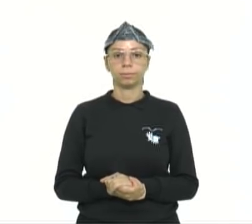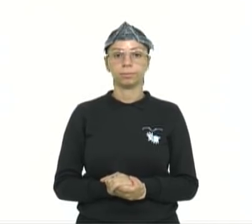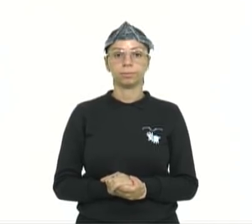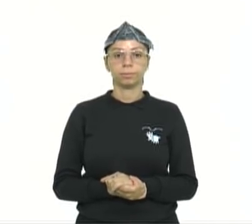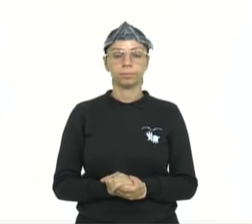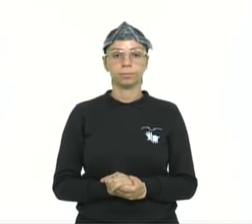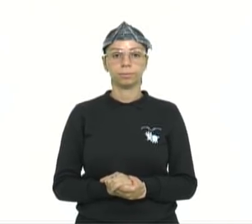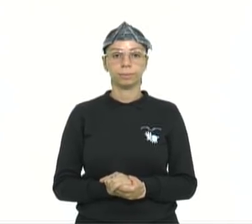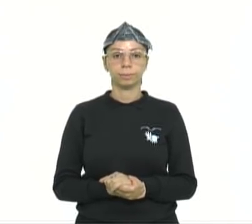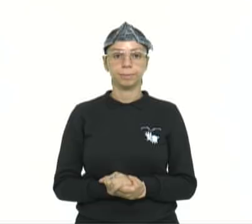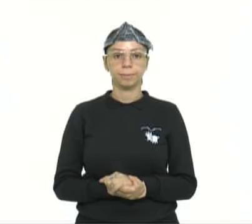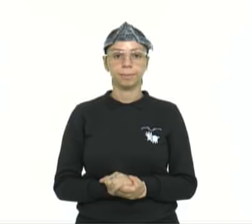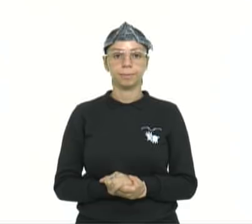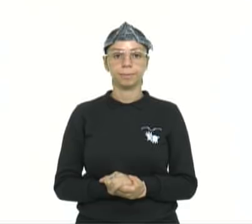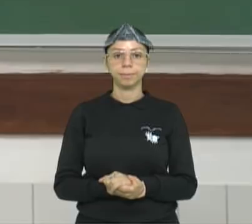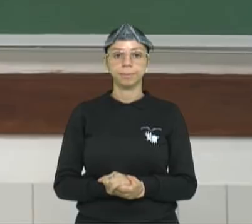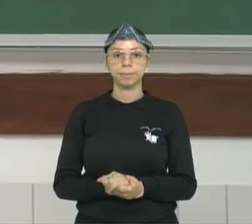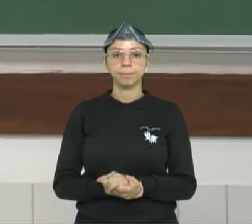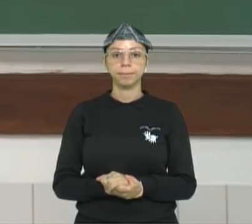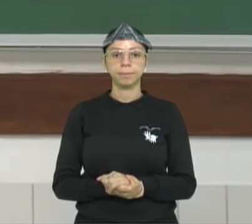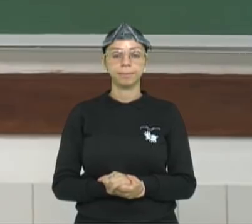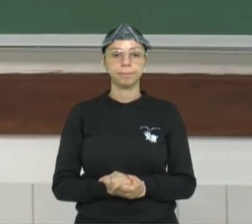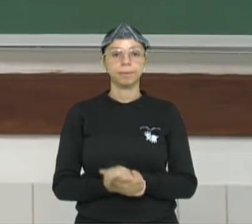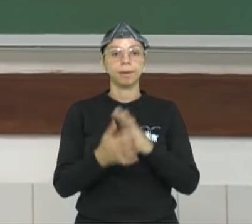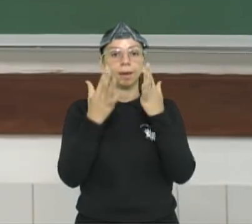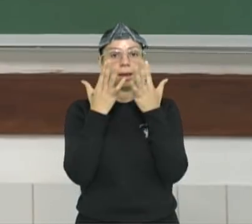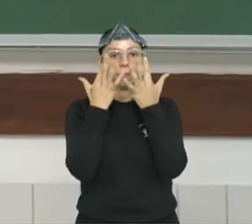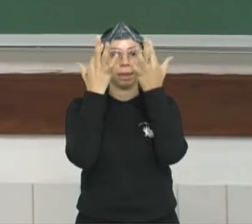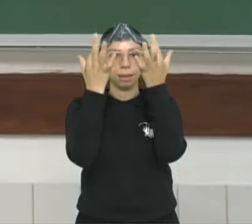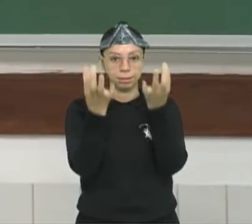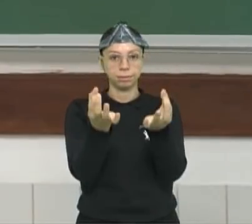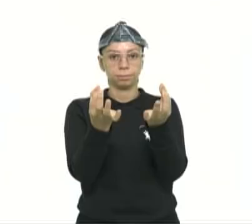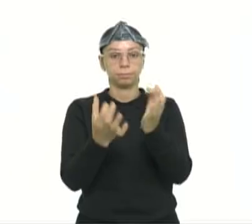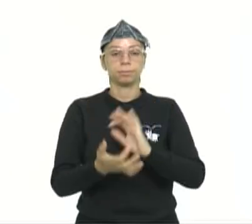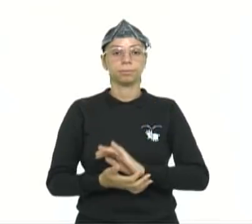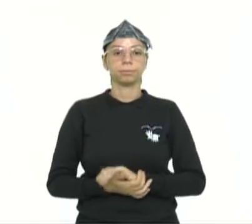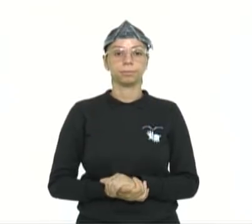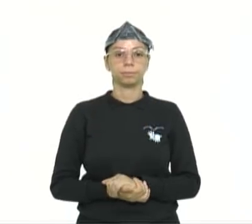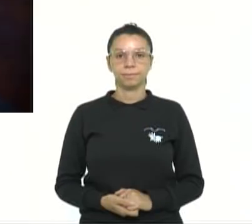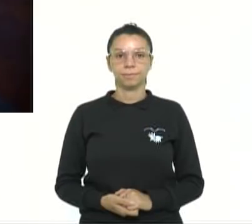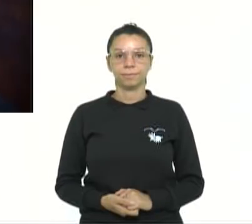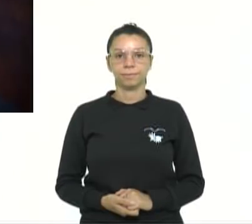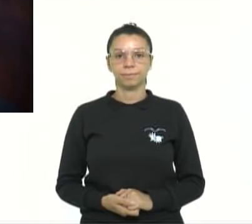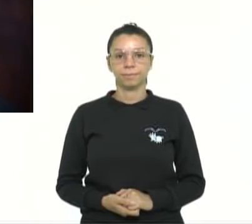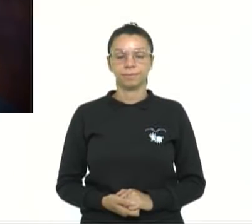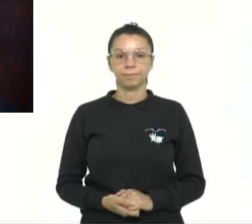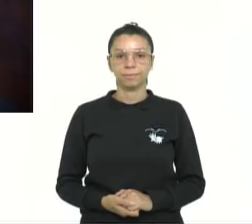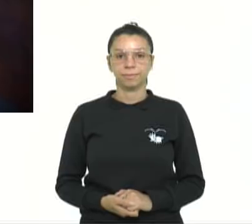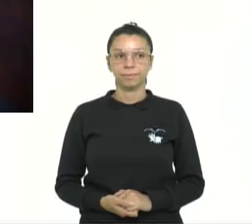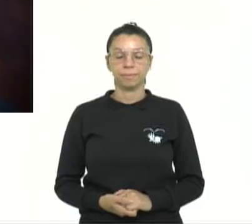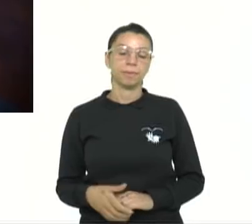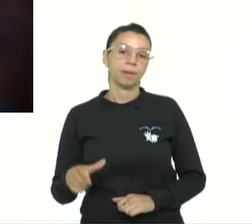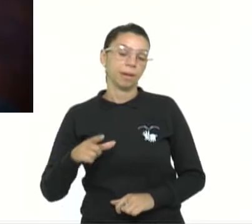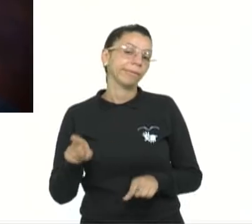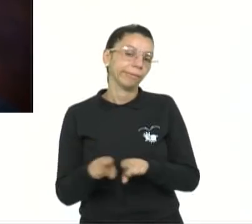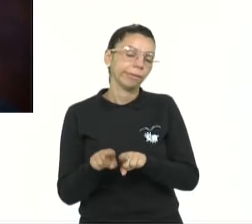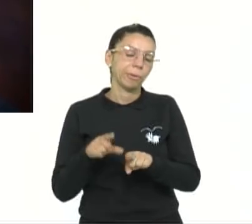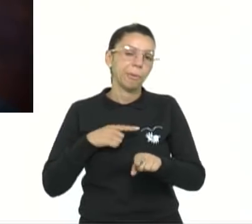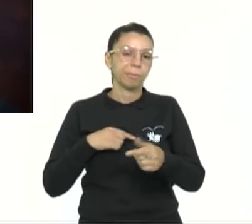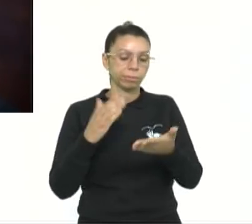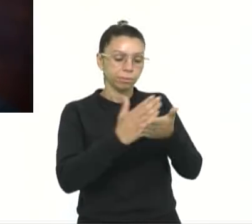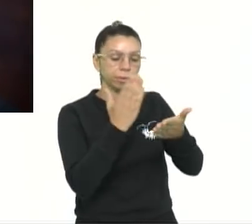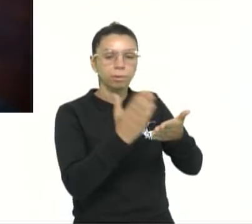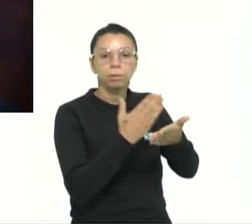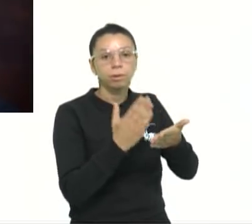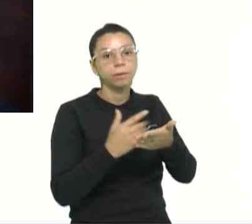Kalimann's work and answer the questions. Presta atenção. Vamos lá? Bom, eu tenho aqui comigo um livro que